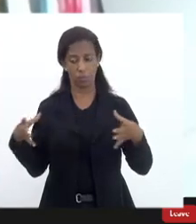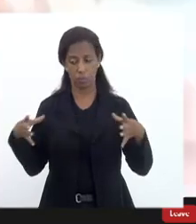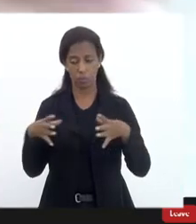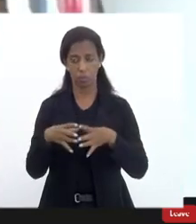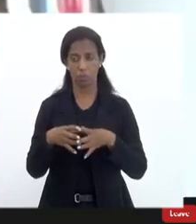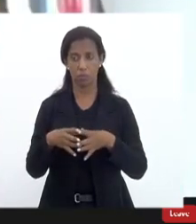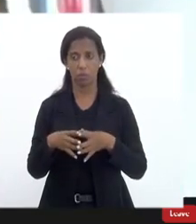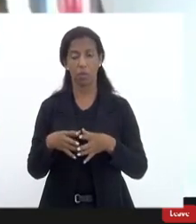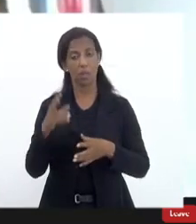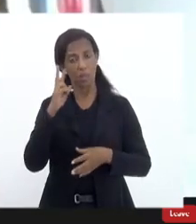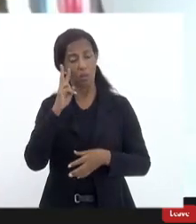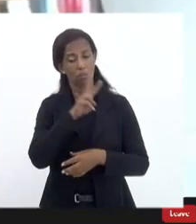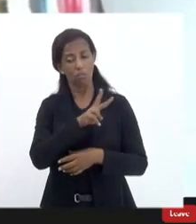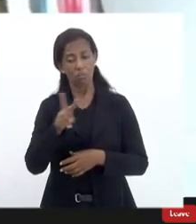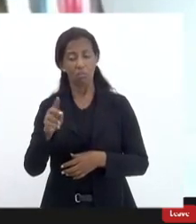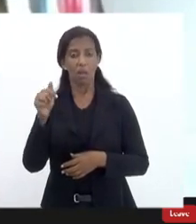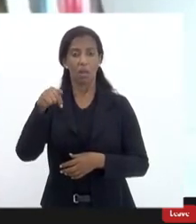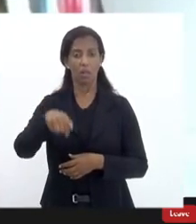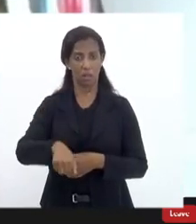E eu vejo aqui,